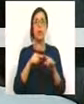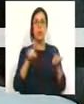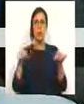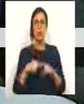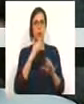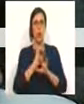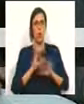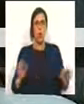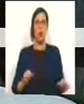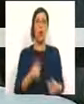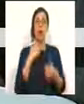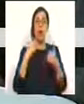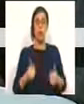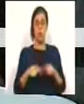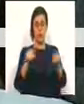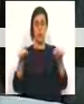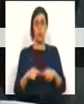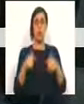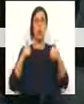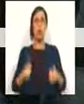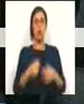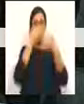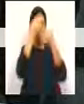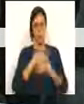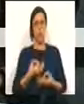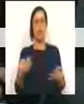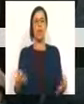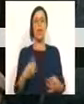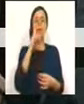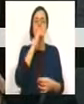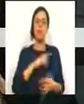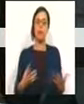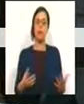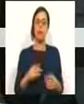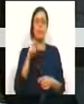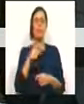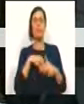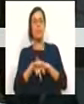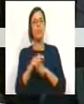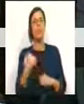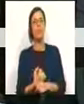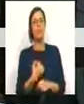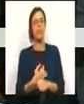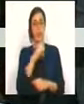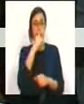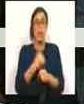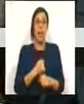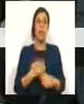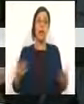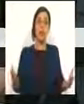ótima só pelo menos boas instalações condignas para quem se dirige aos serviços e para quem lá trabalha